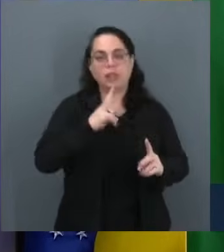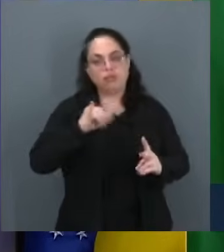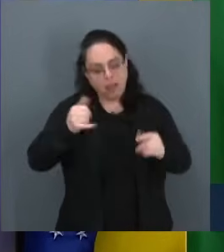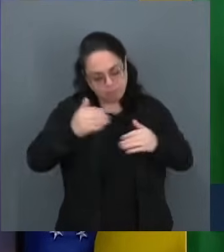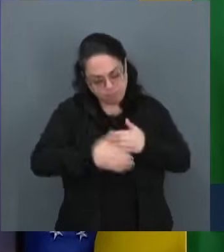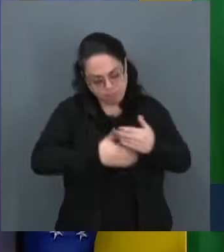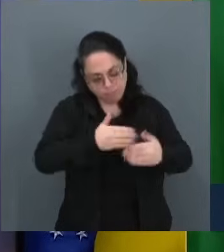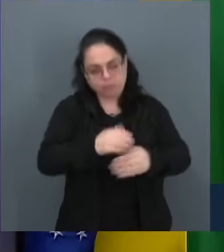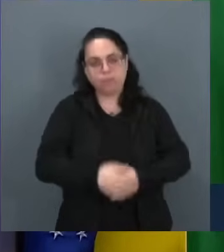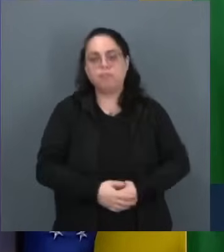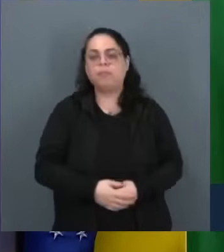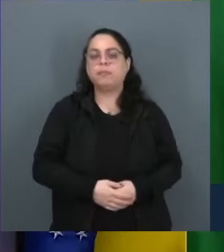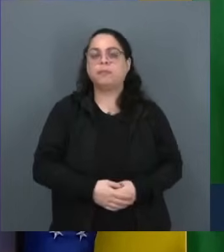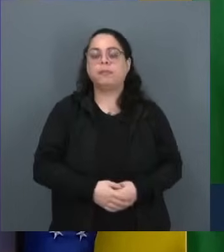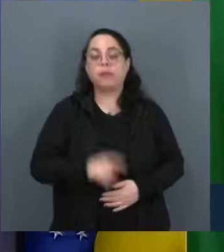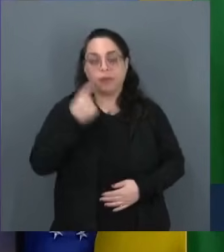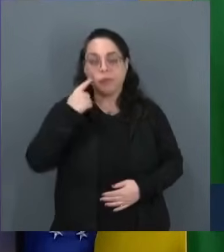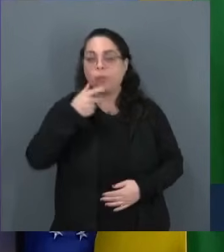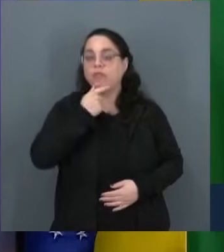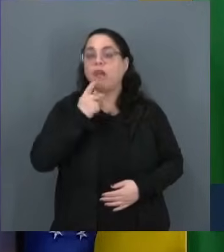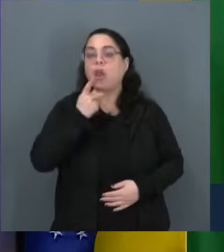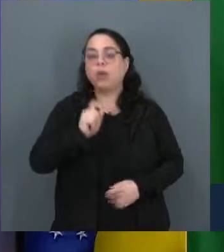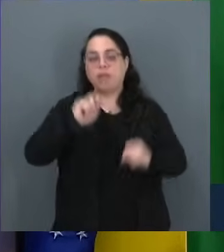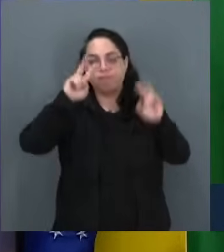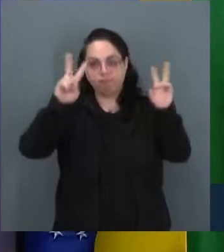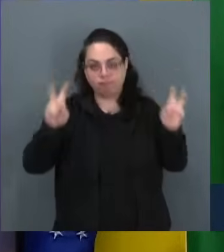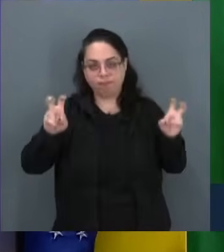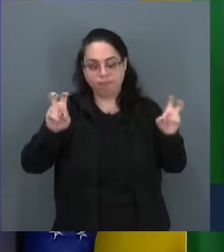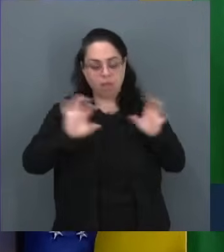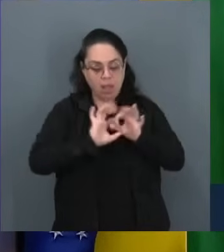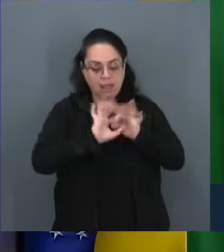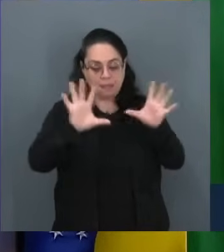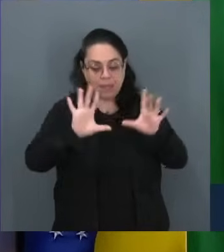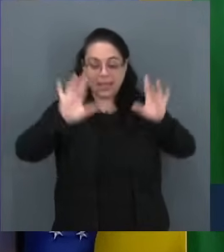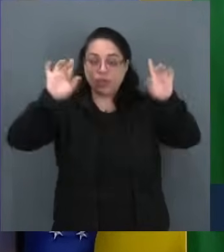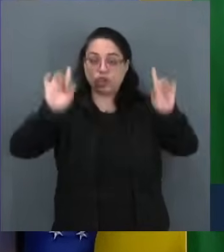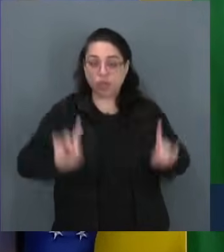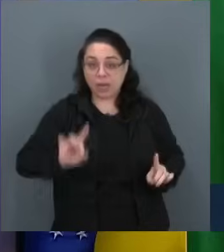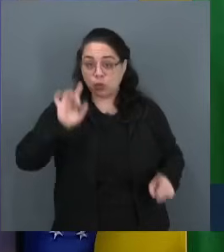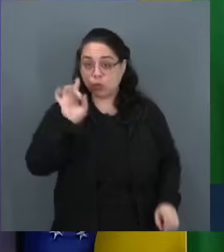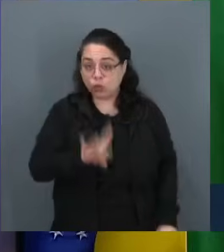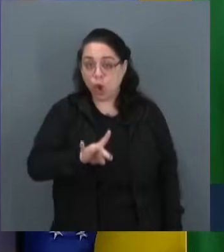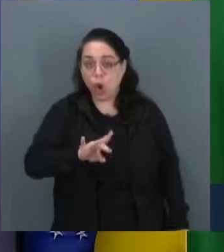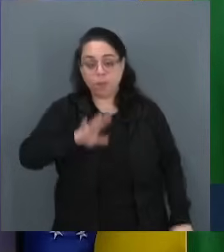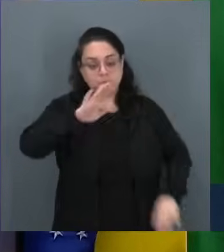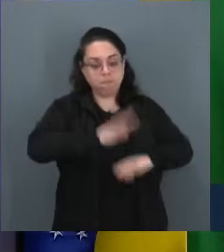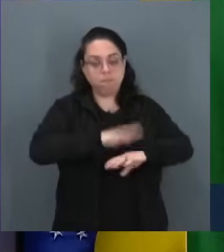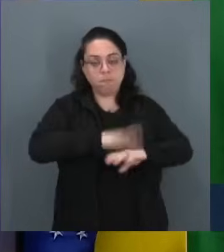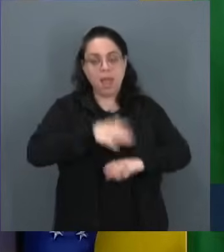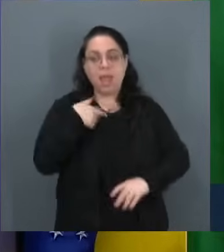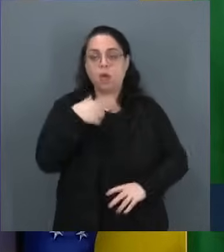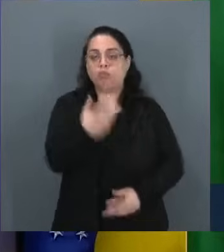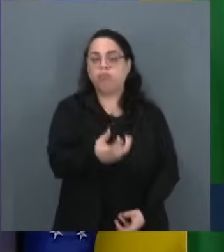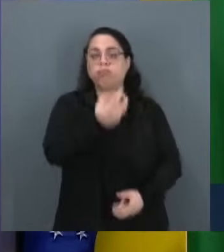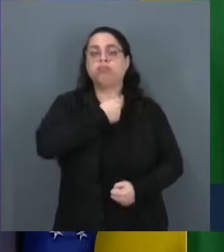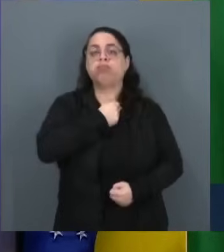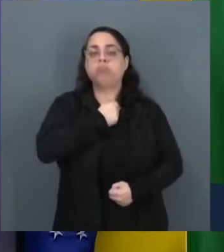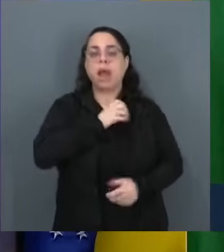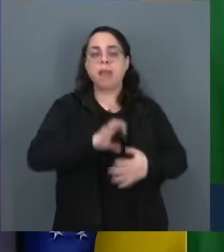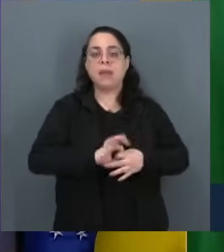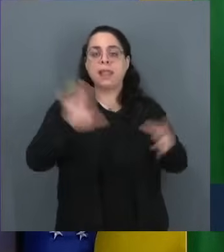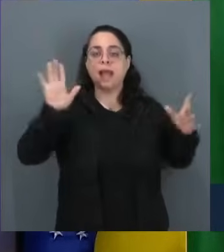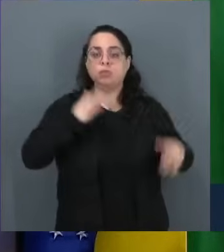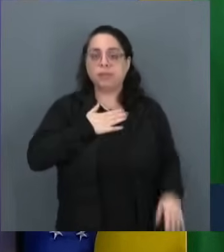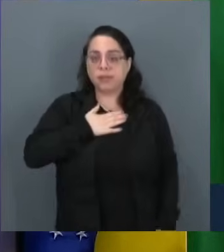Abro aspas. A liberdade não é somente um direito que se reclama para si próprio. É também